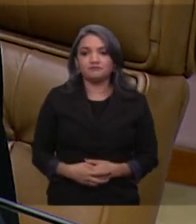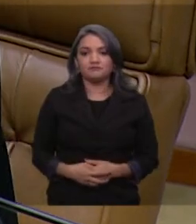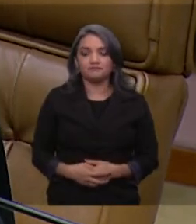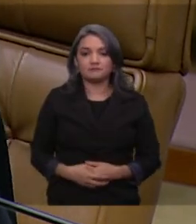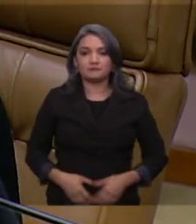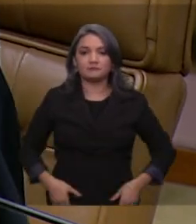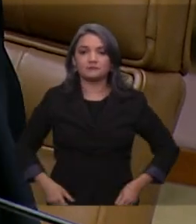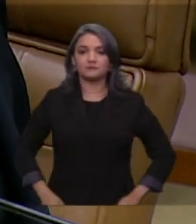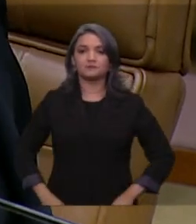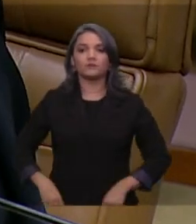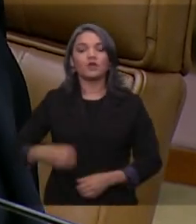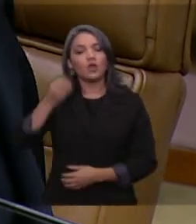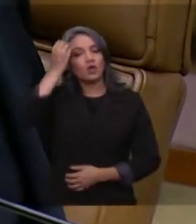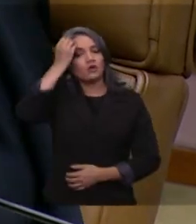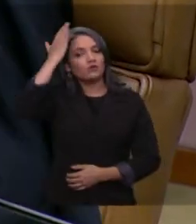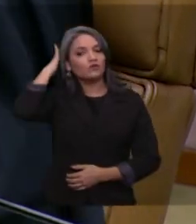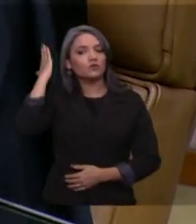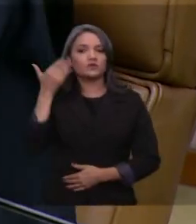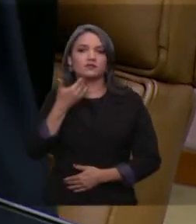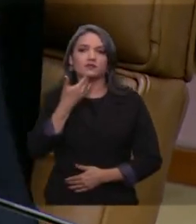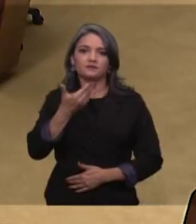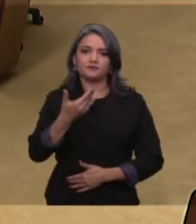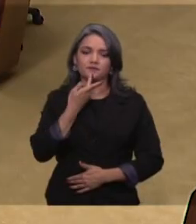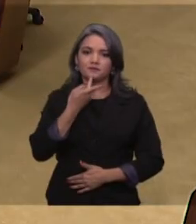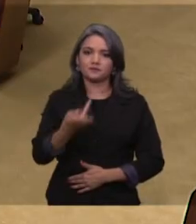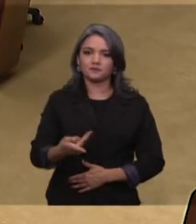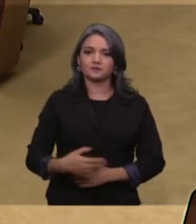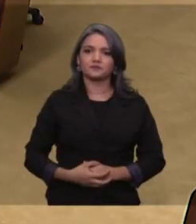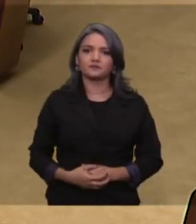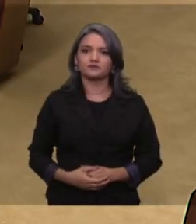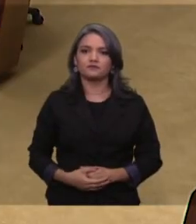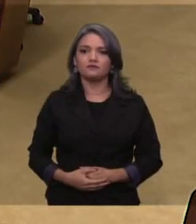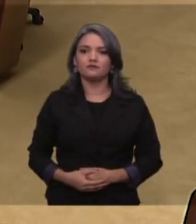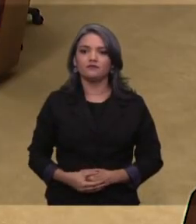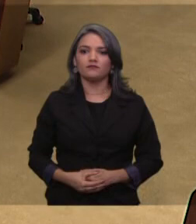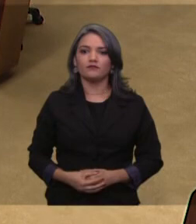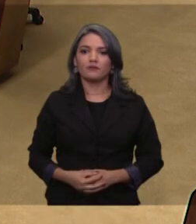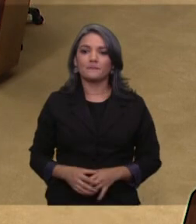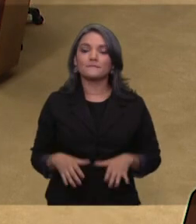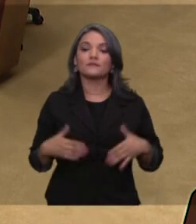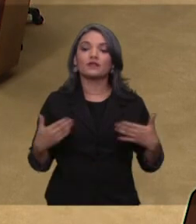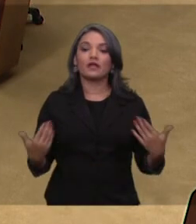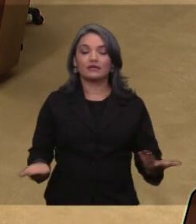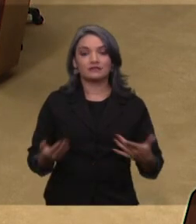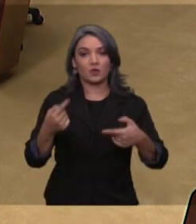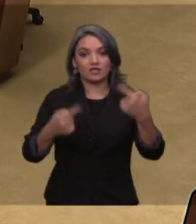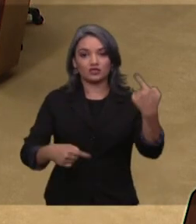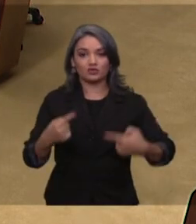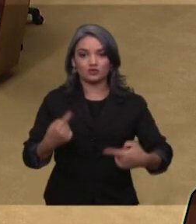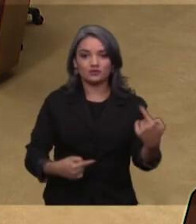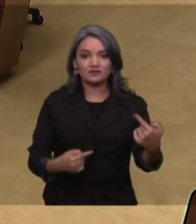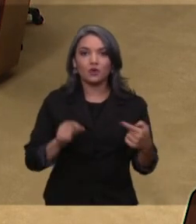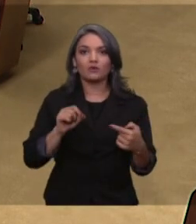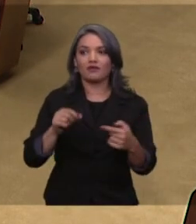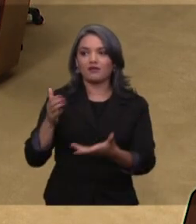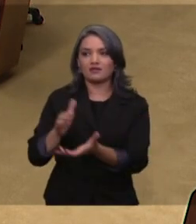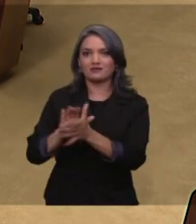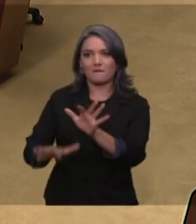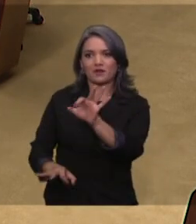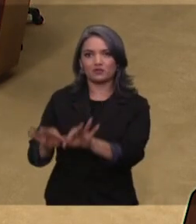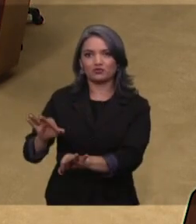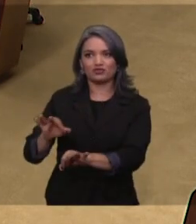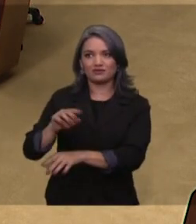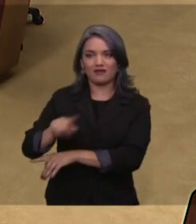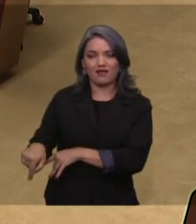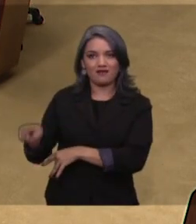Alexandre, por favor, ministro. A ótica da discussão da eliminação da separação judicial se